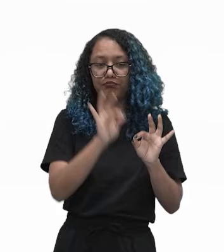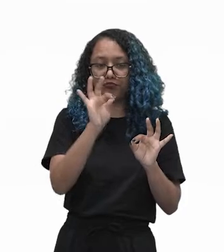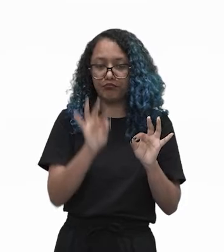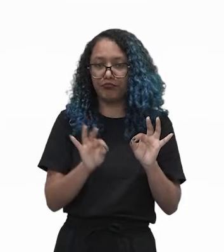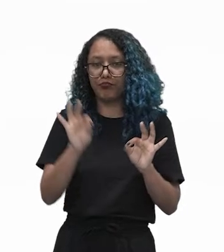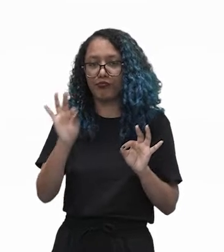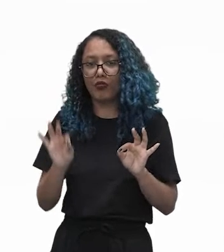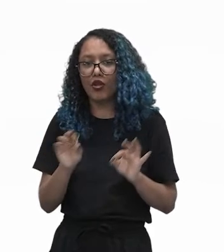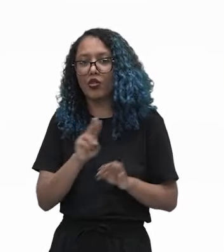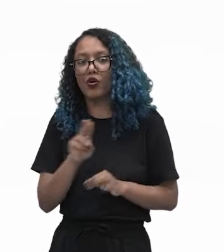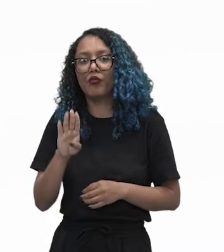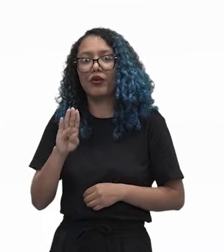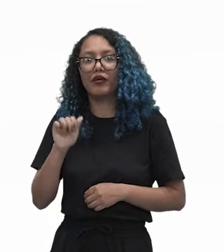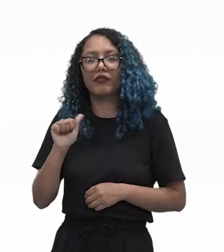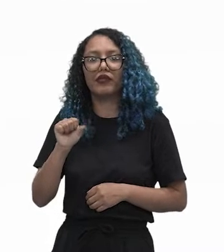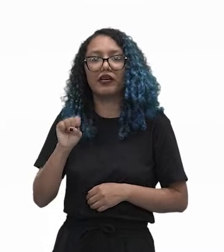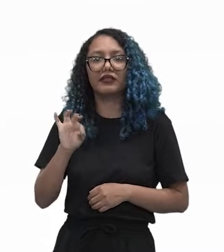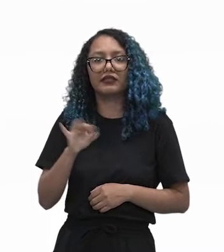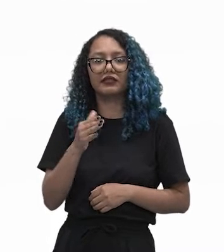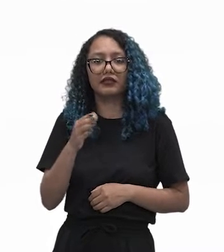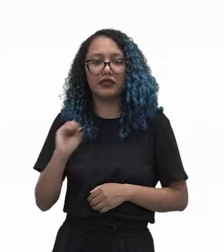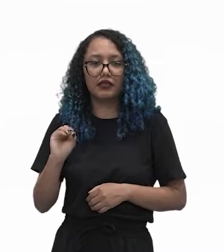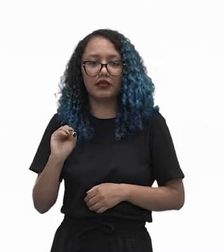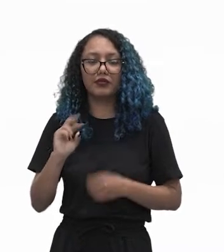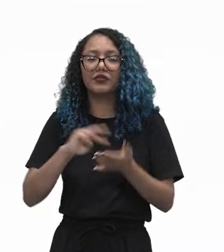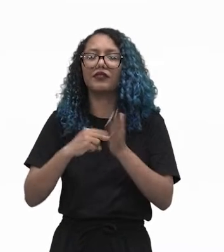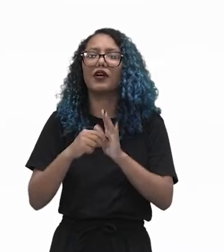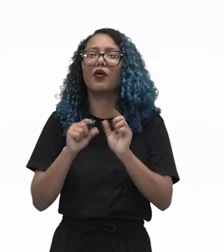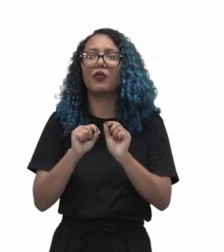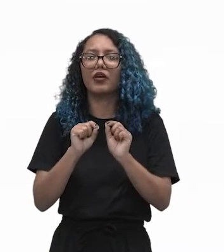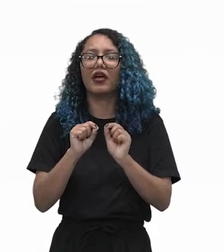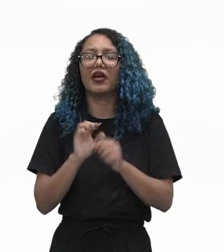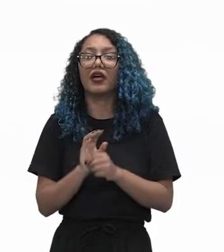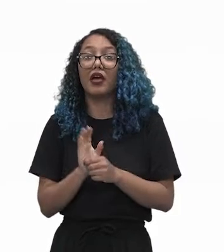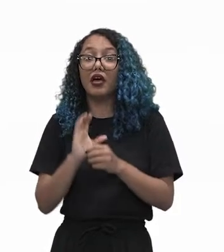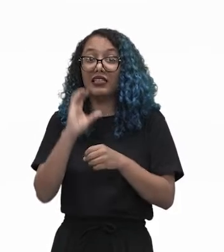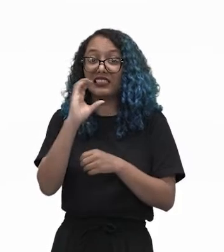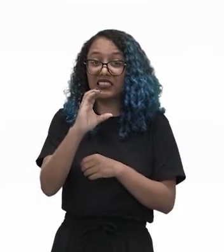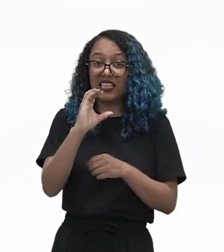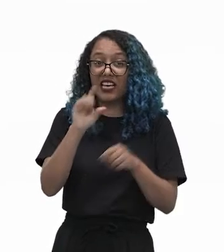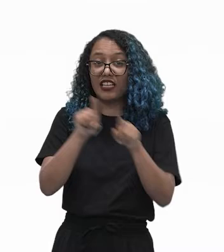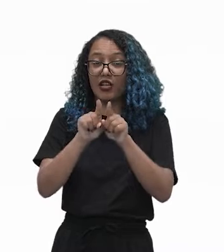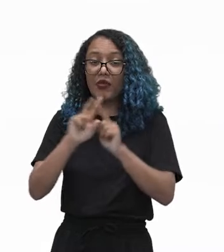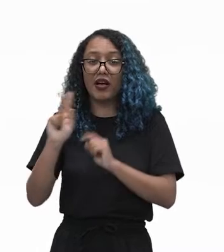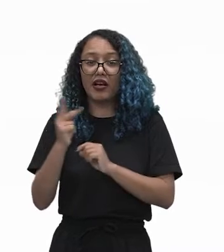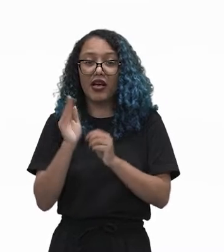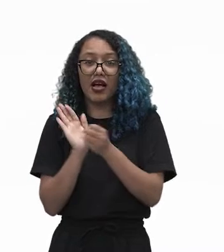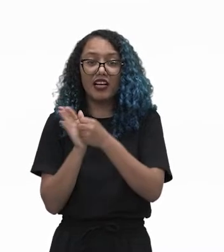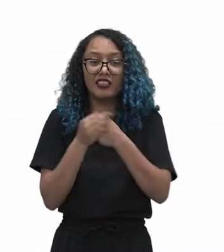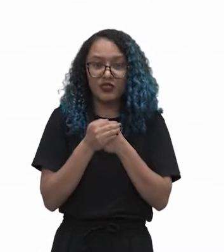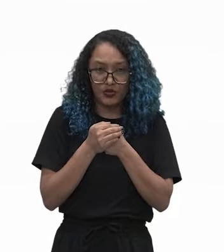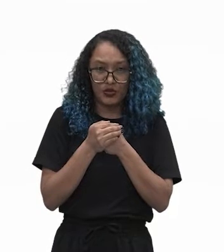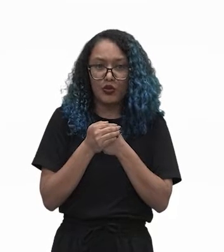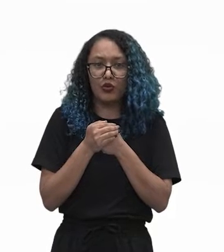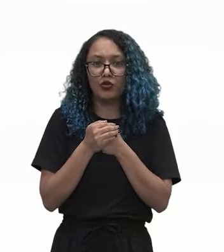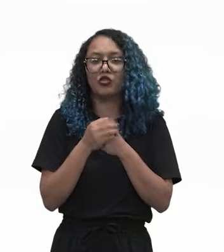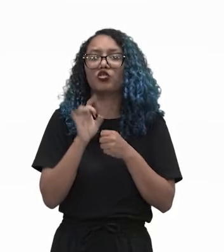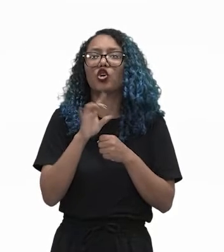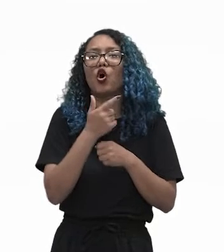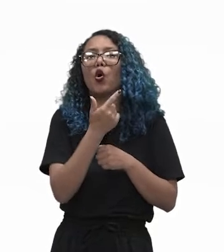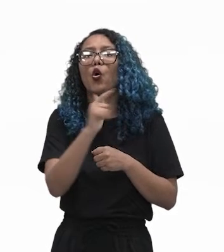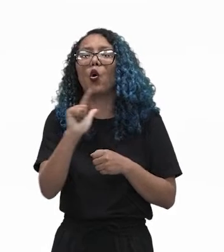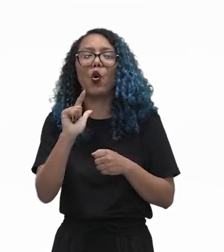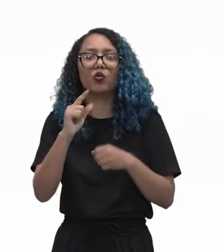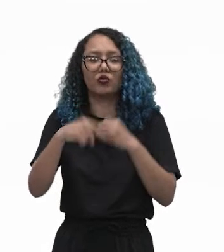que consiste em não mostrar os carbonos e os hidrogênios. São mostradas apenas os outros elementos, como,